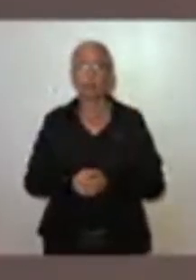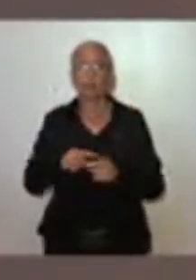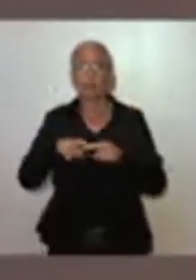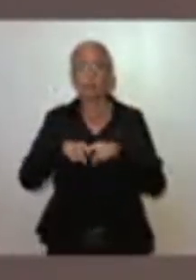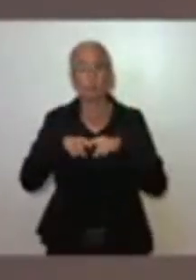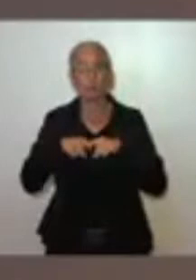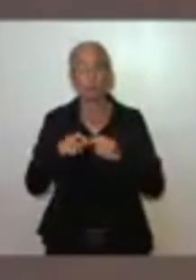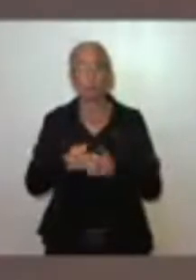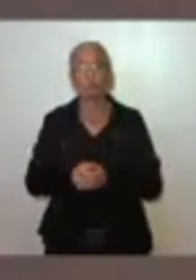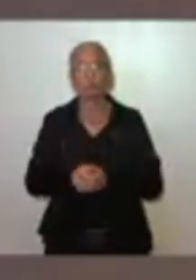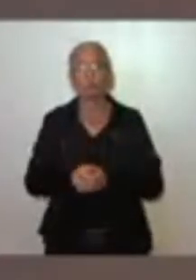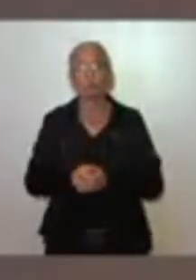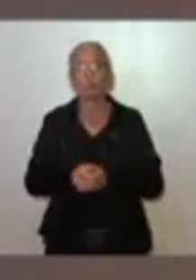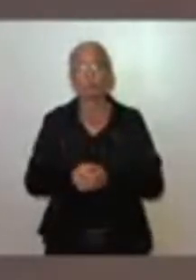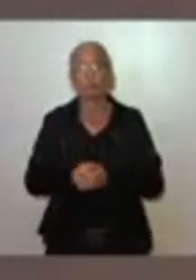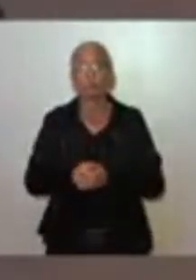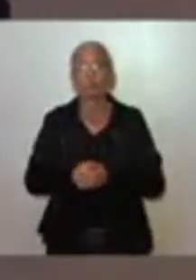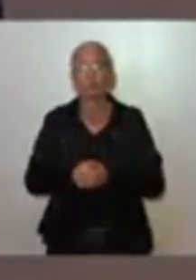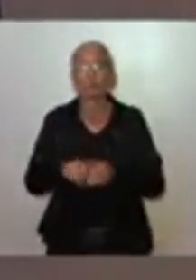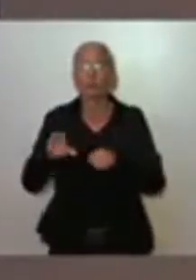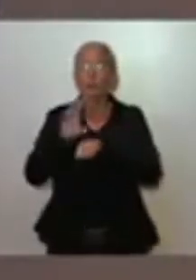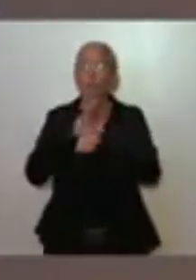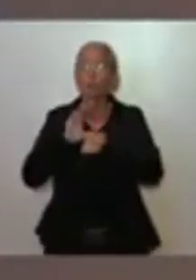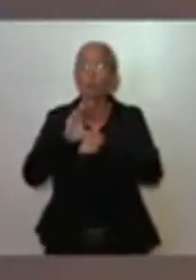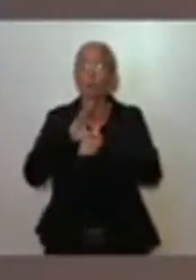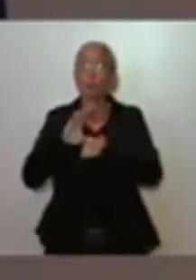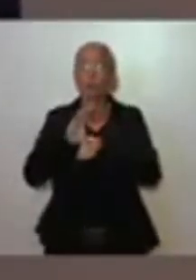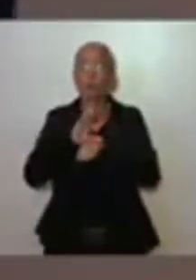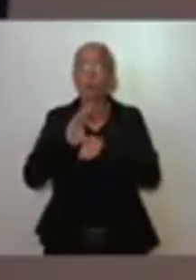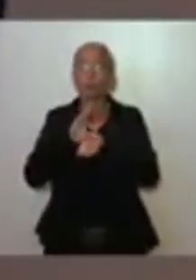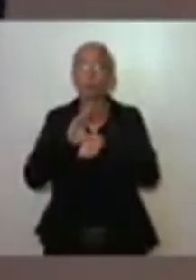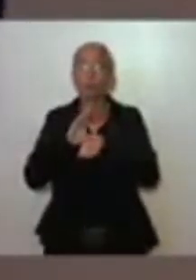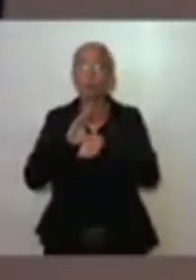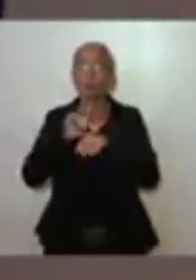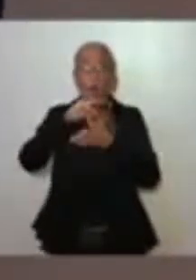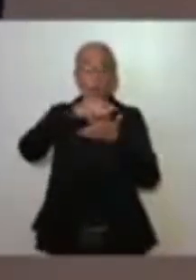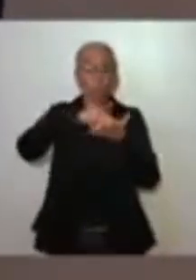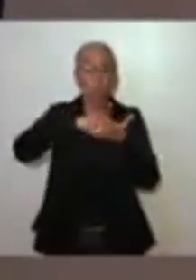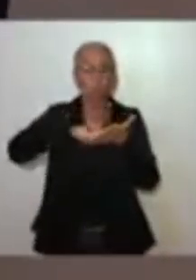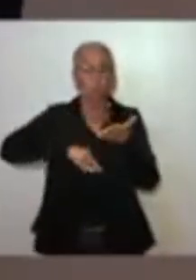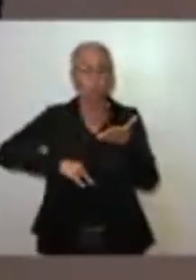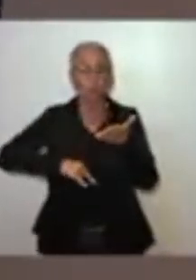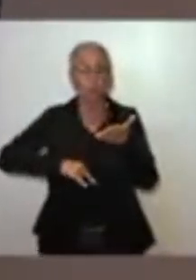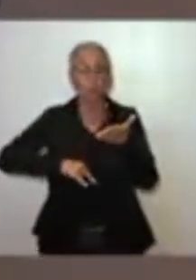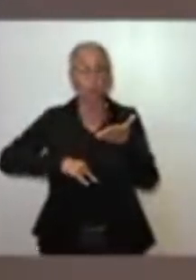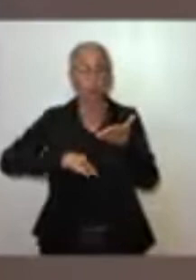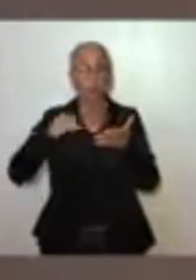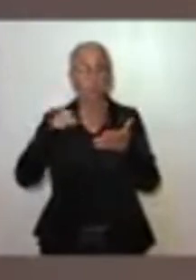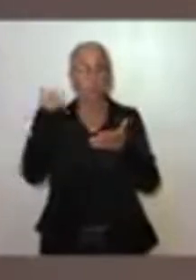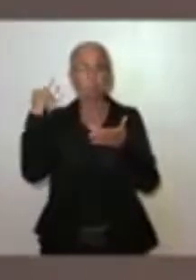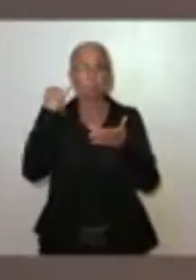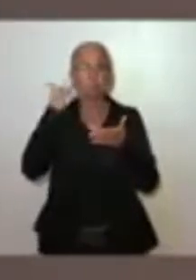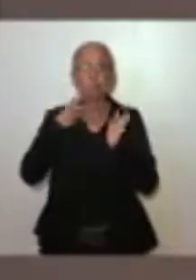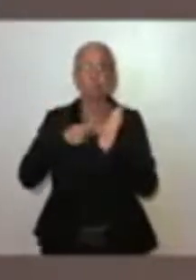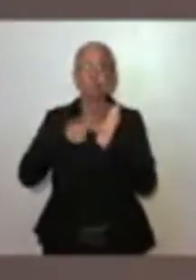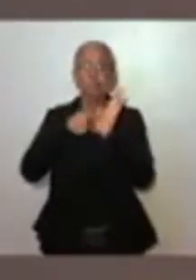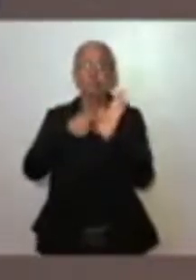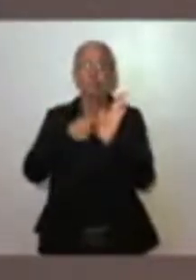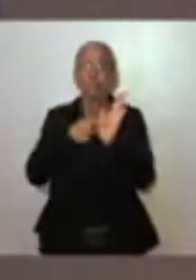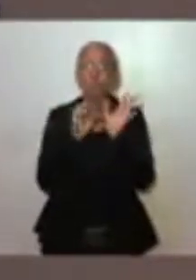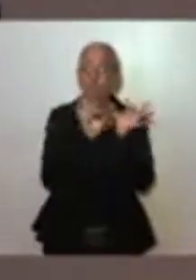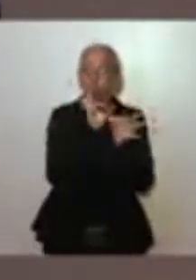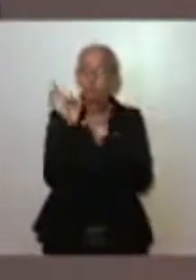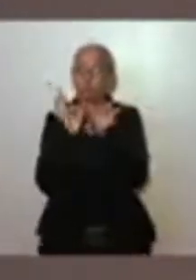portanto é a constituição o documento que monta esse cenário que